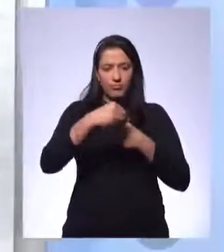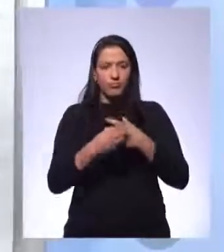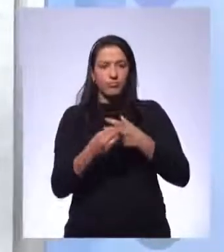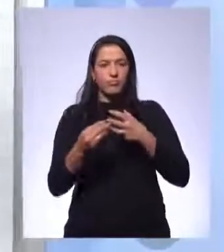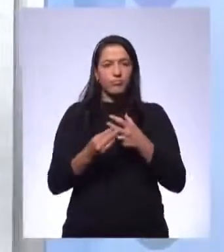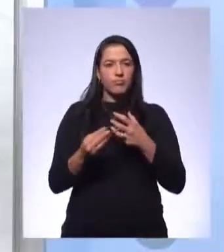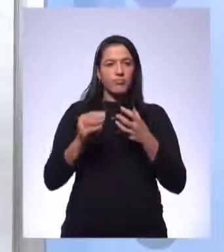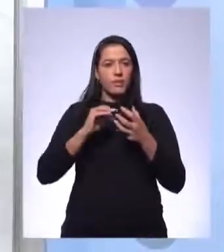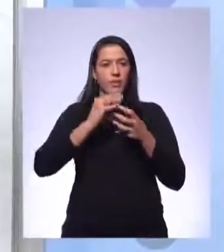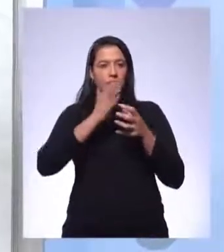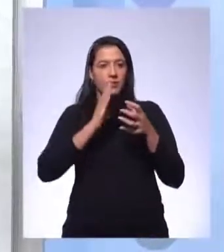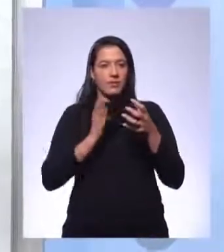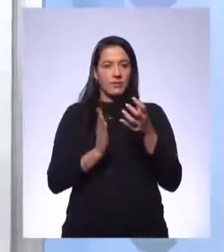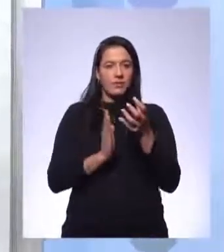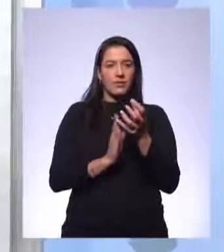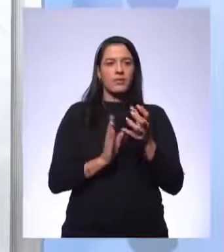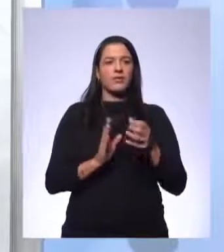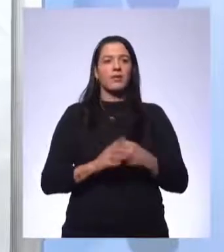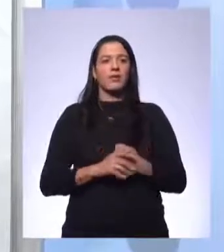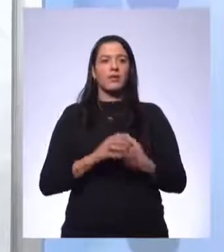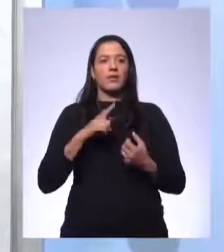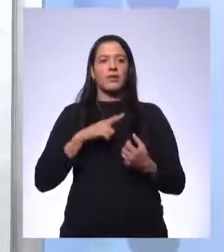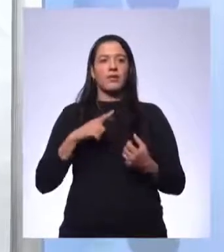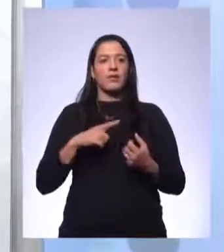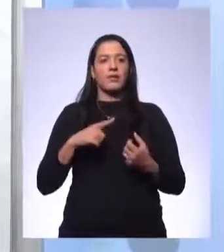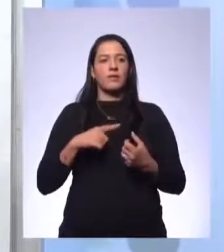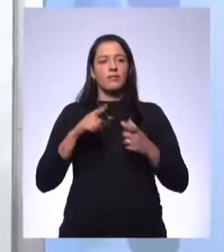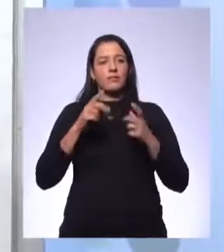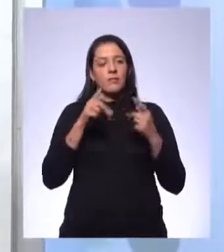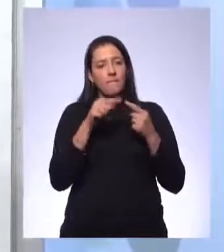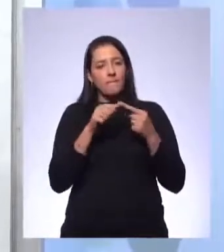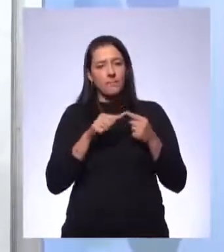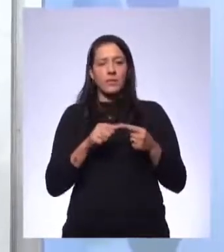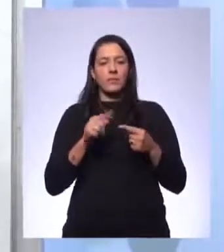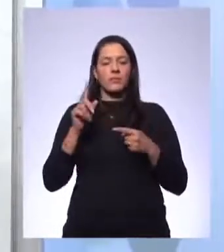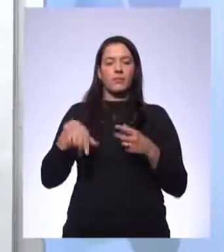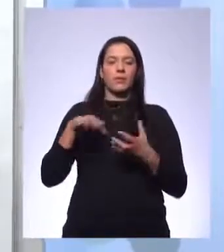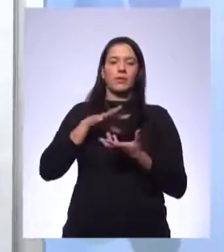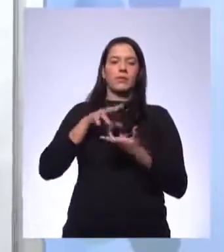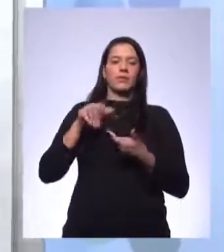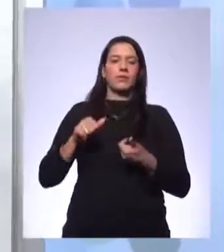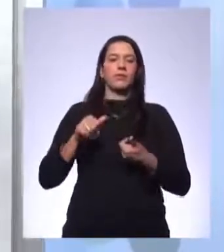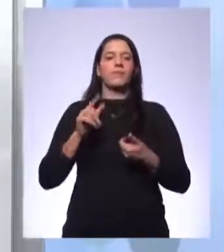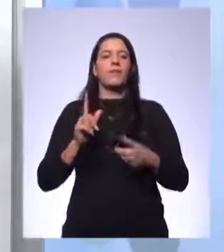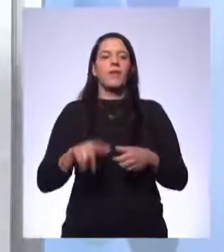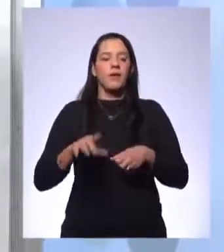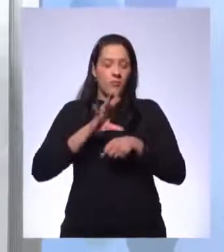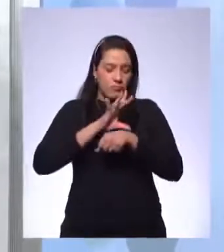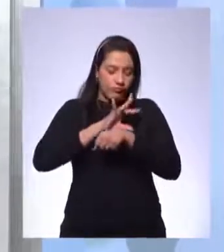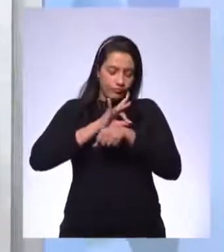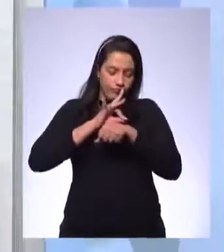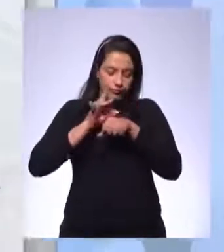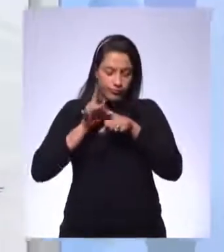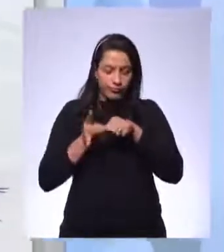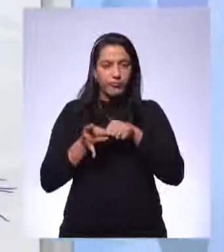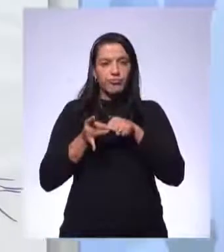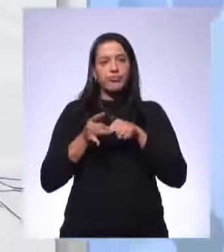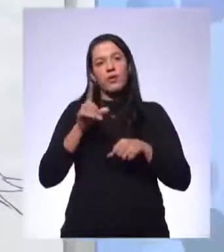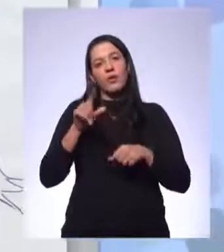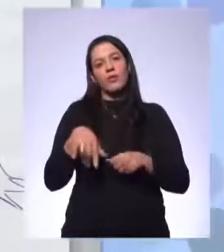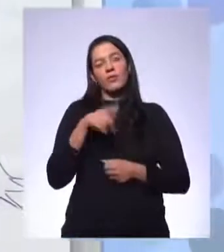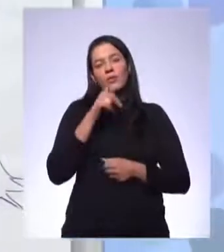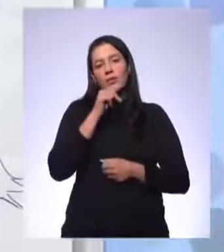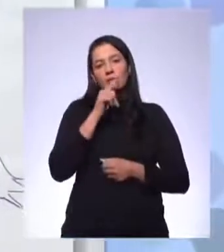tem várias ranhuras, né? Então ela imita bem. A água retida ali, que é uma película muito fina, é o que a gente tem de